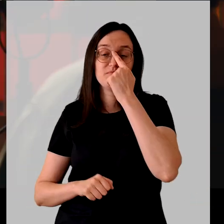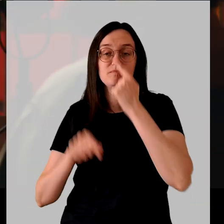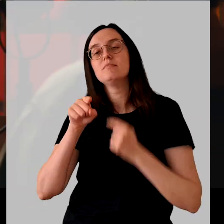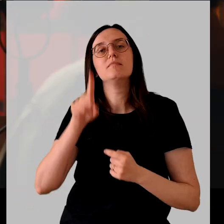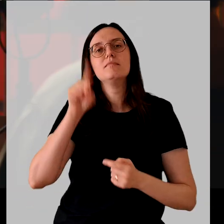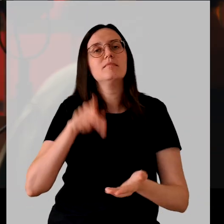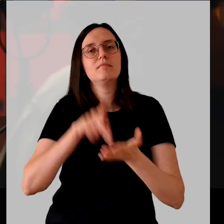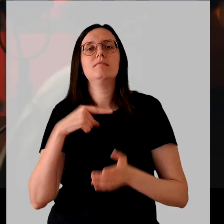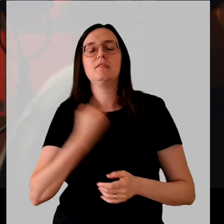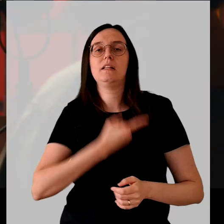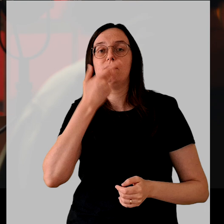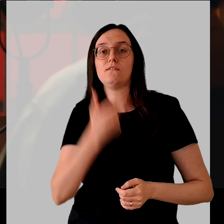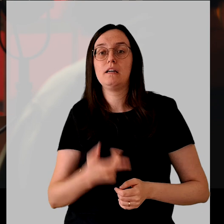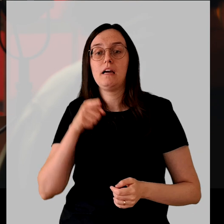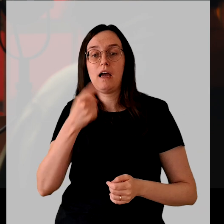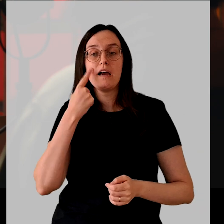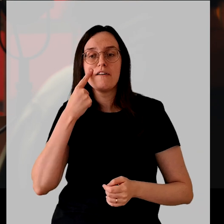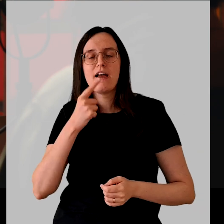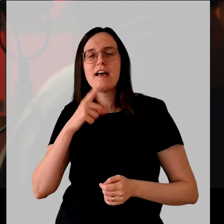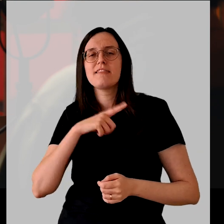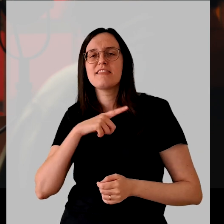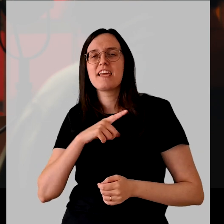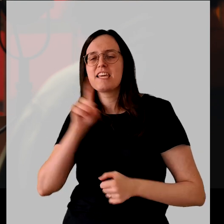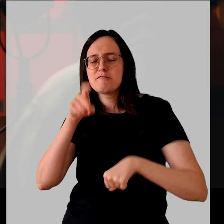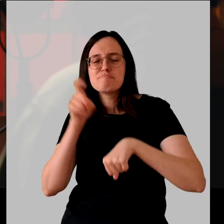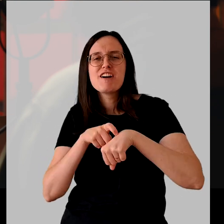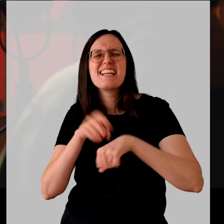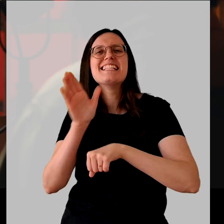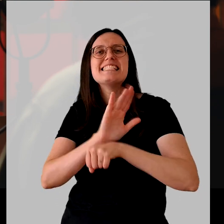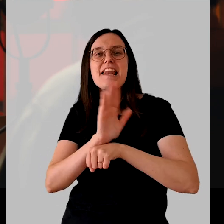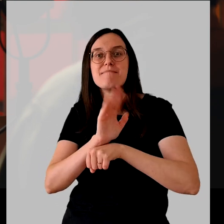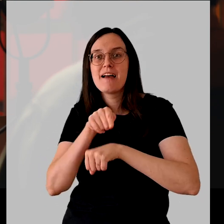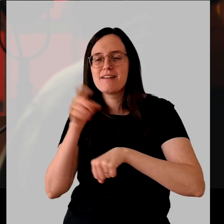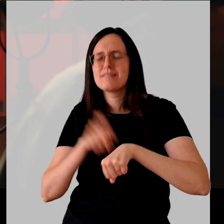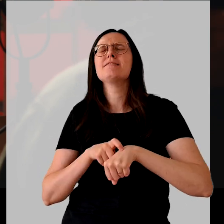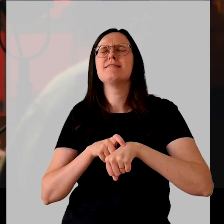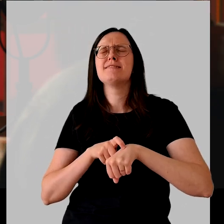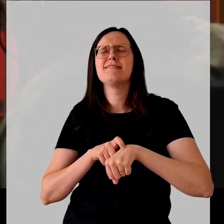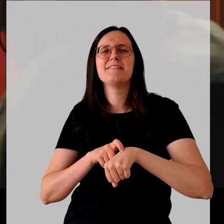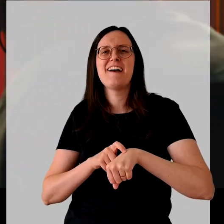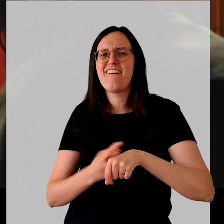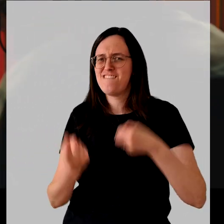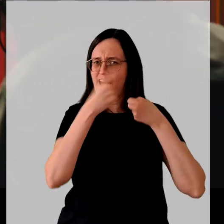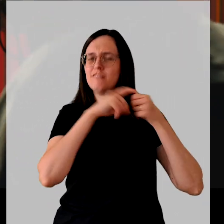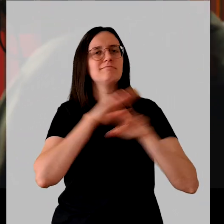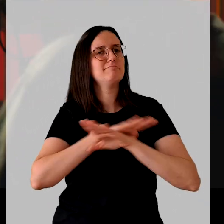massa. É bem o que a gente fala, quando o bichinho do cinema pica, meu amigo, não tem o que faz você voltar atrás,